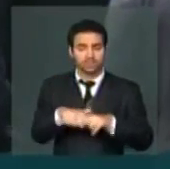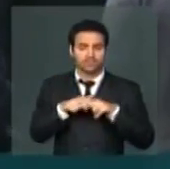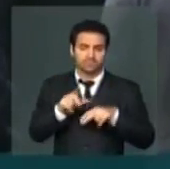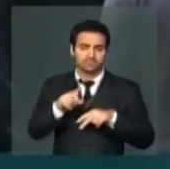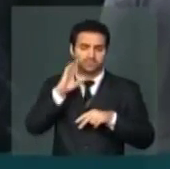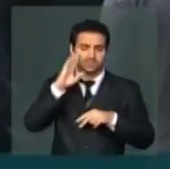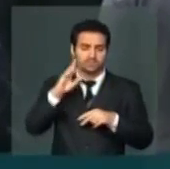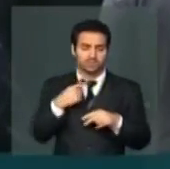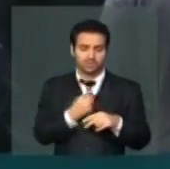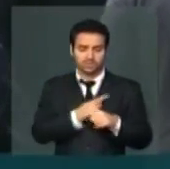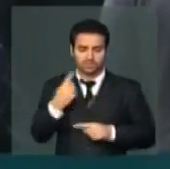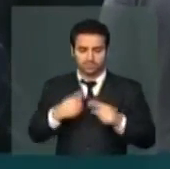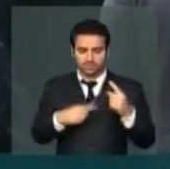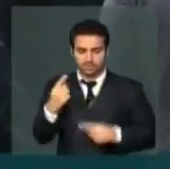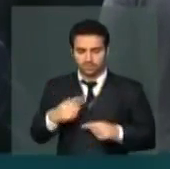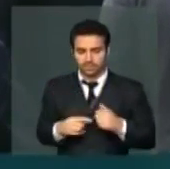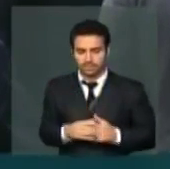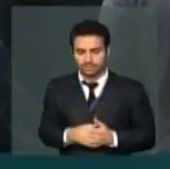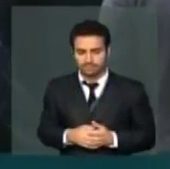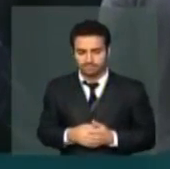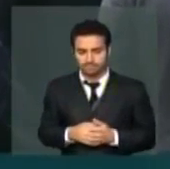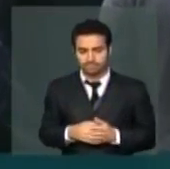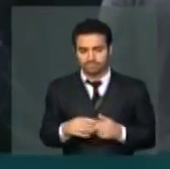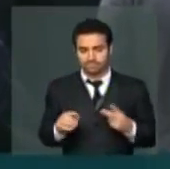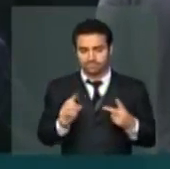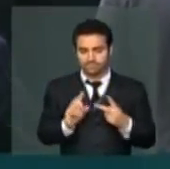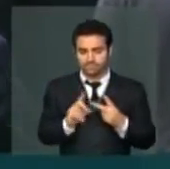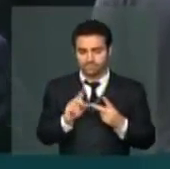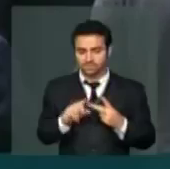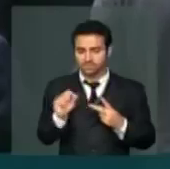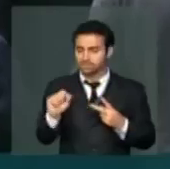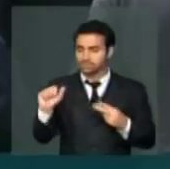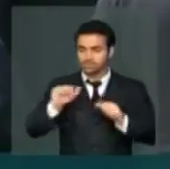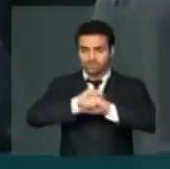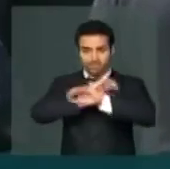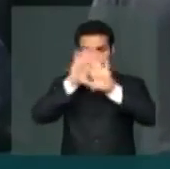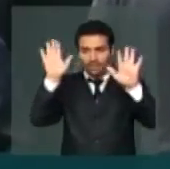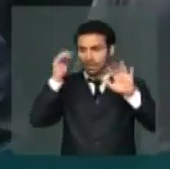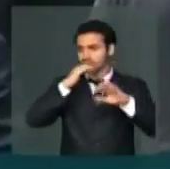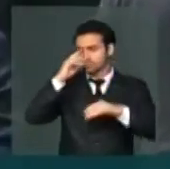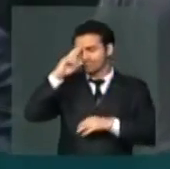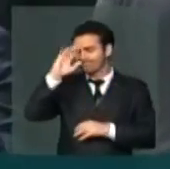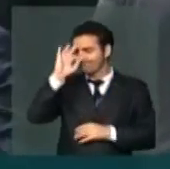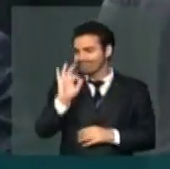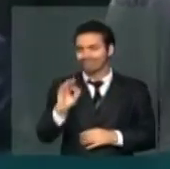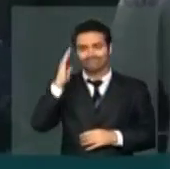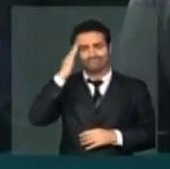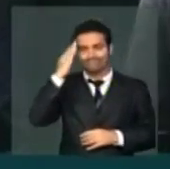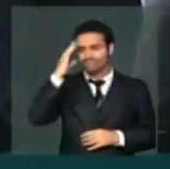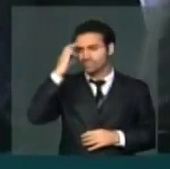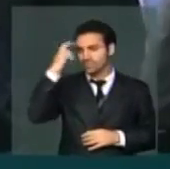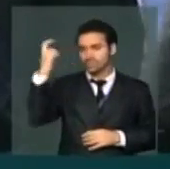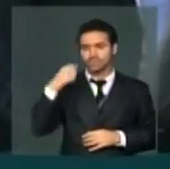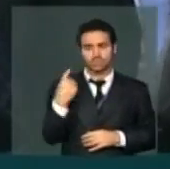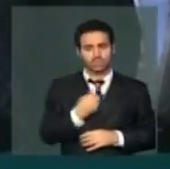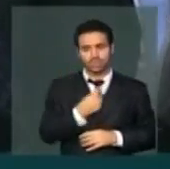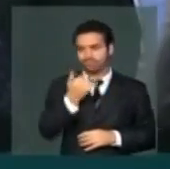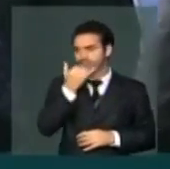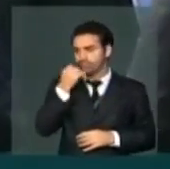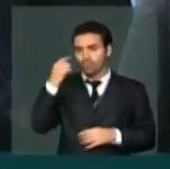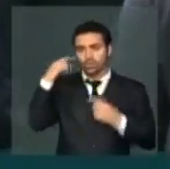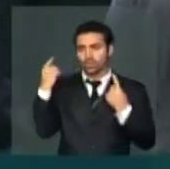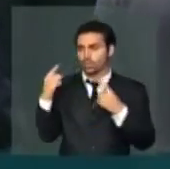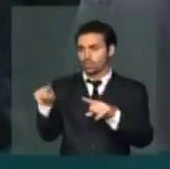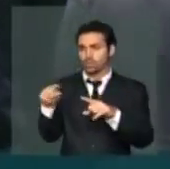debate e da nossa discussão. Em segundo lugar, a clareza e a lucidez de nos opor